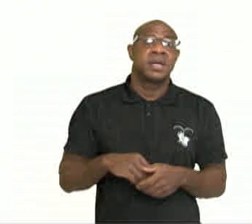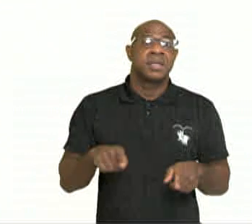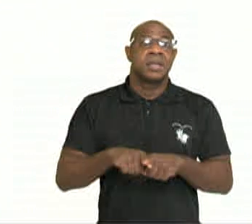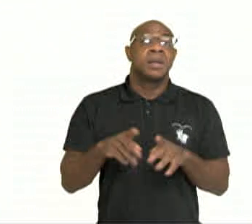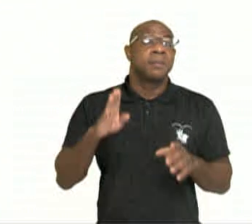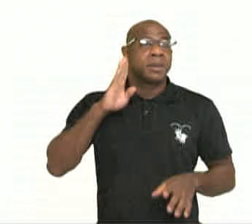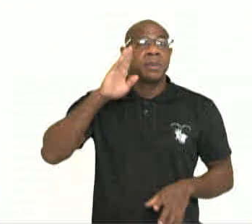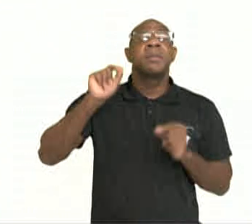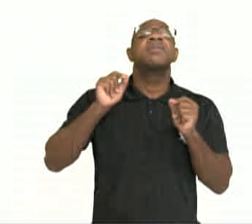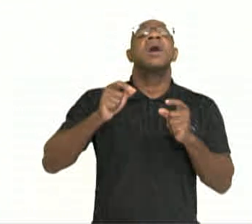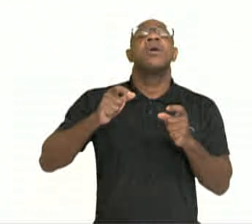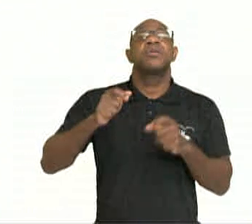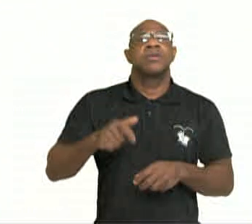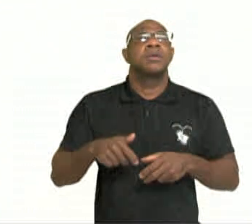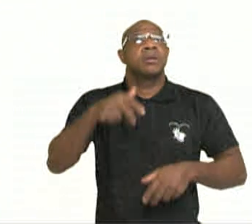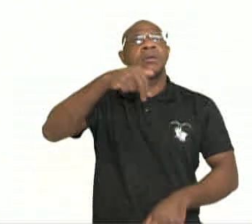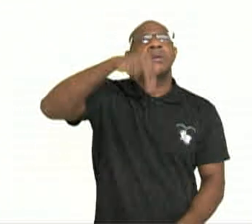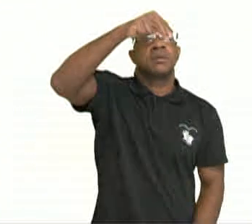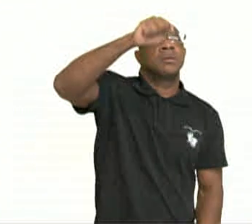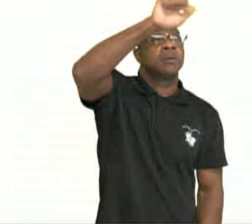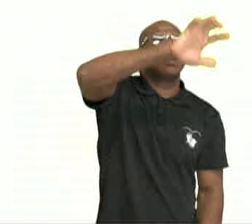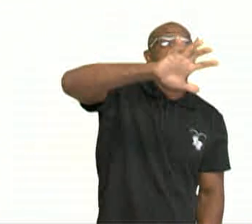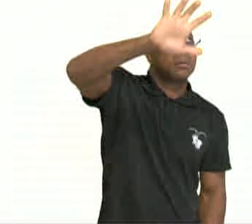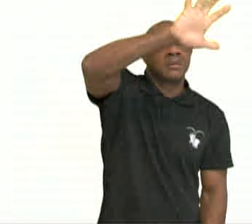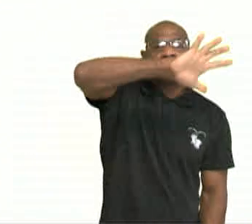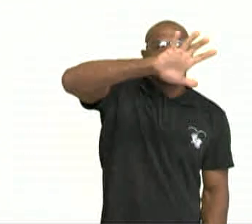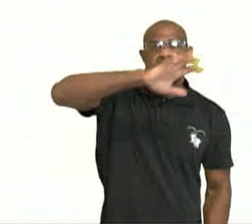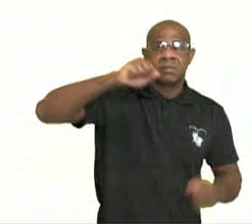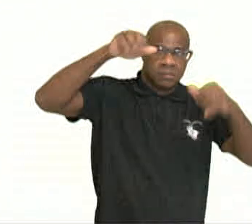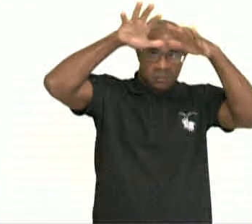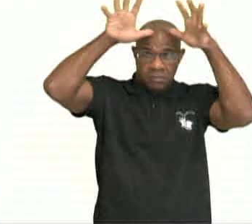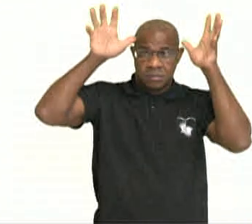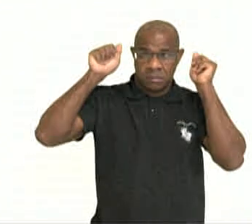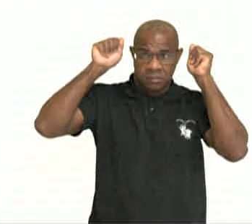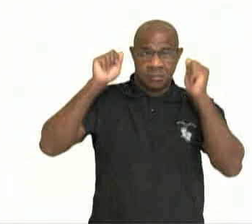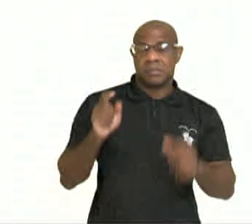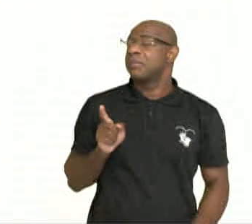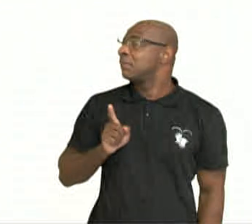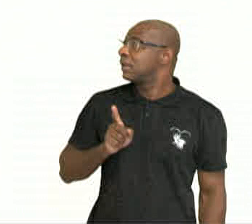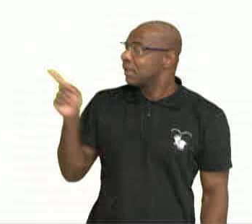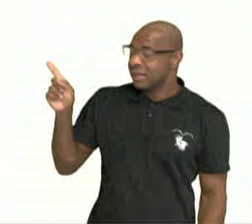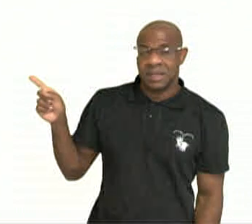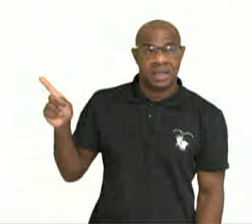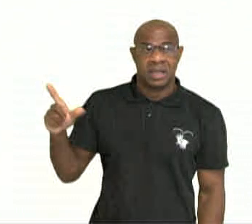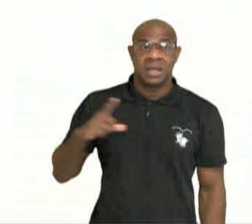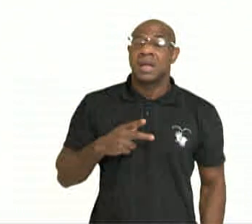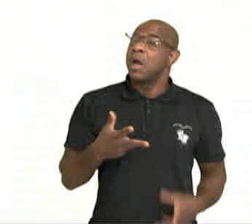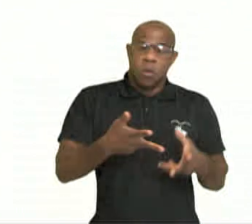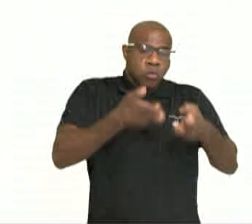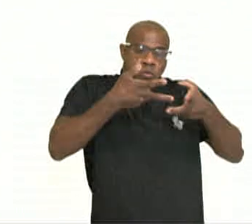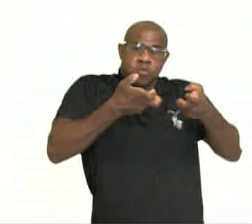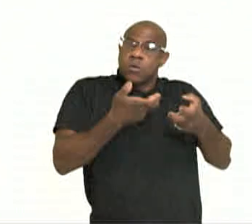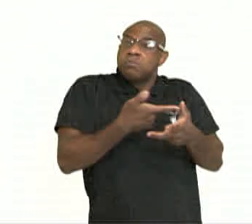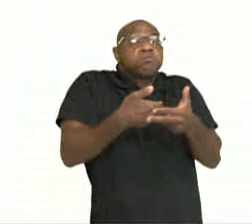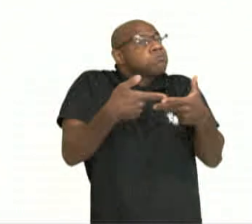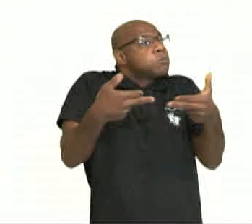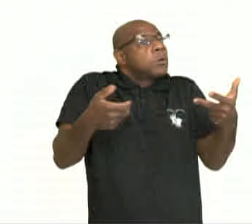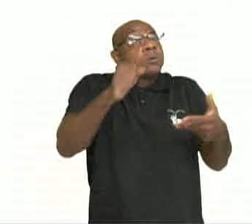região norte, na floresta amazônica. E lá é extraída muitas coisas de